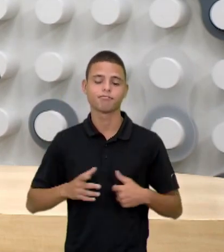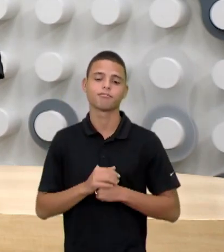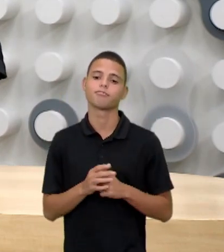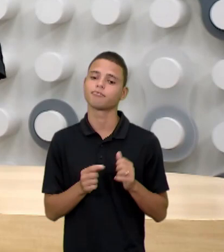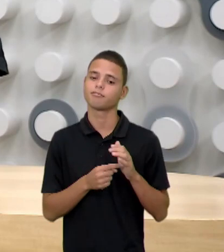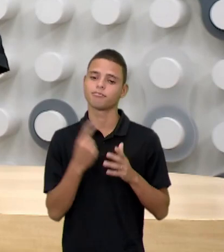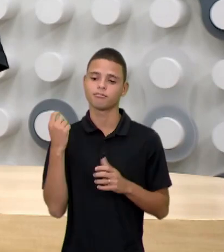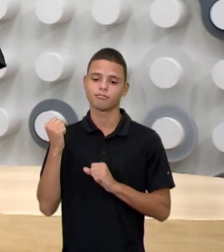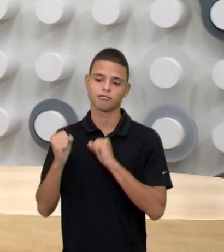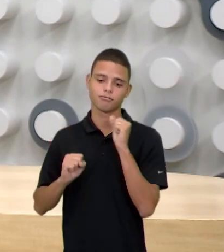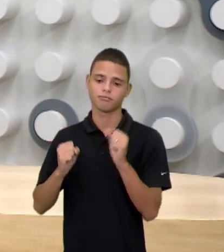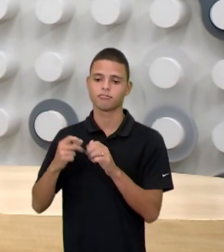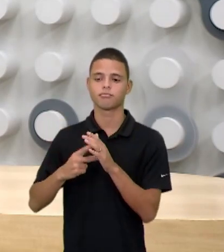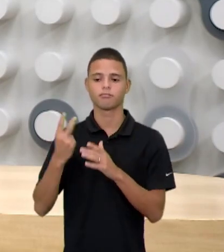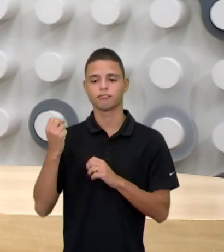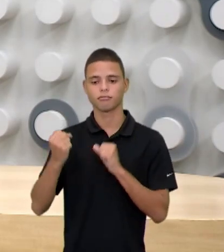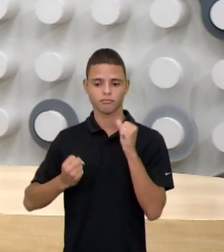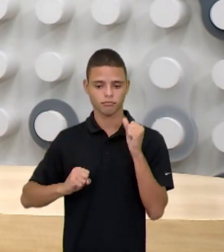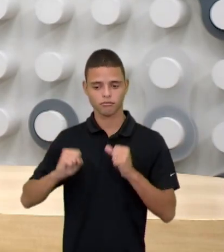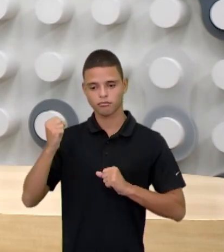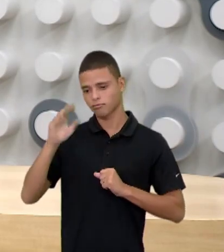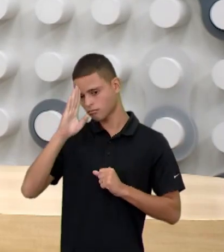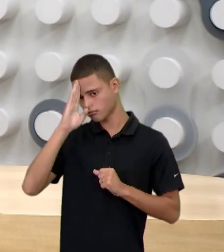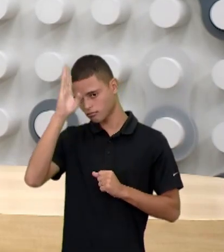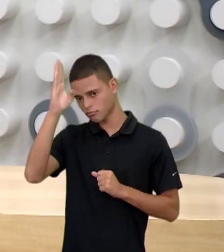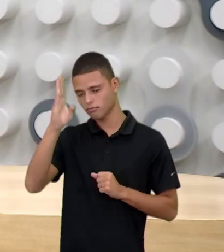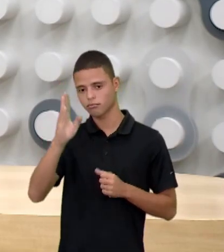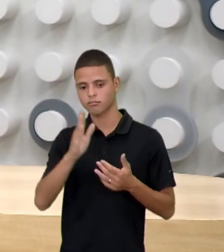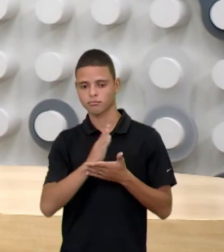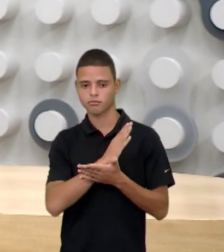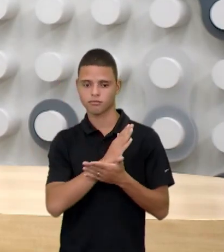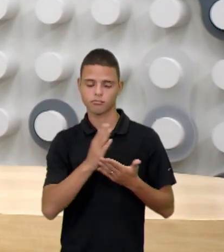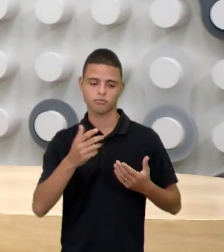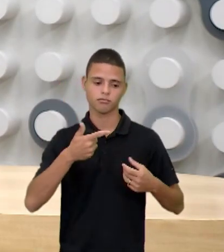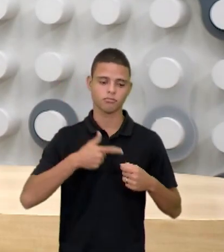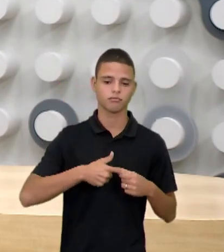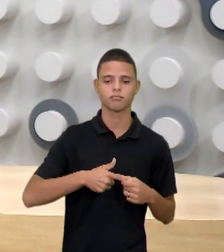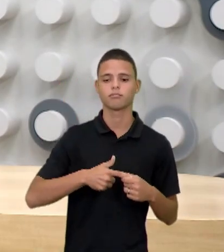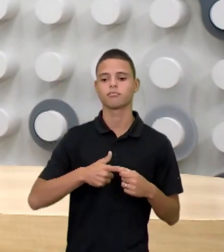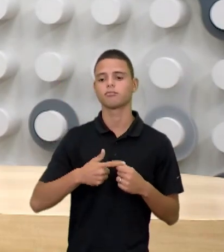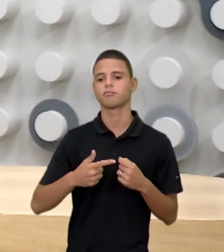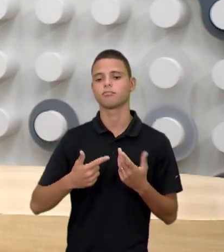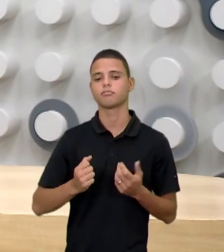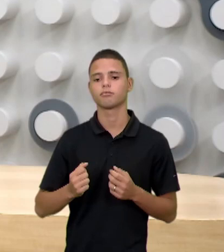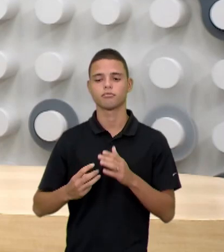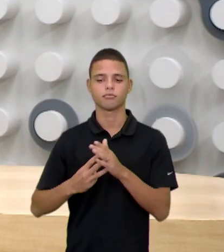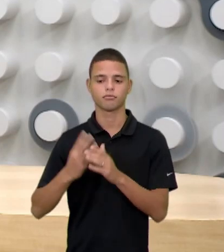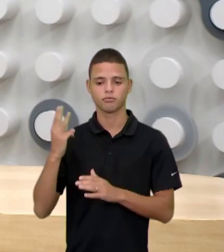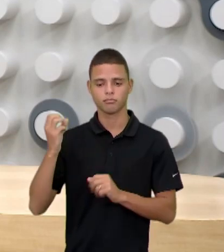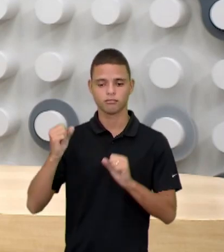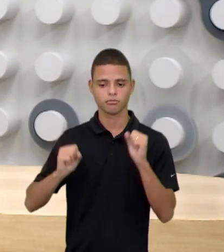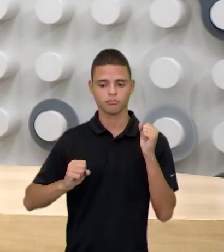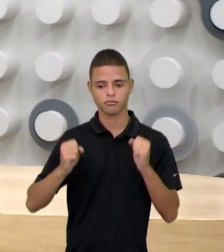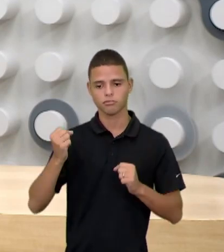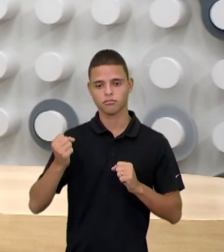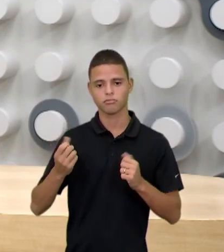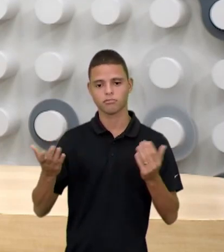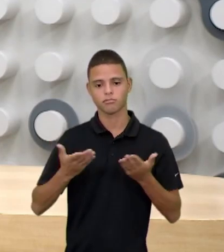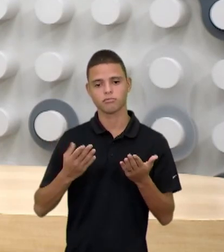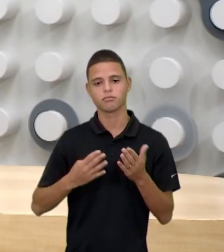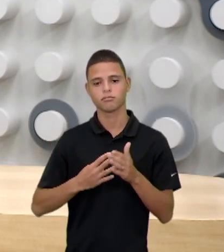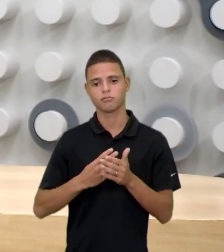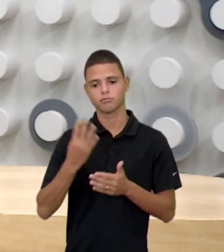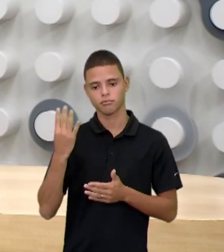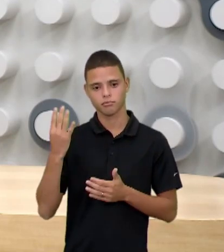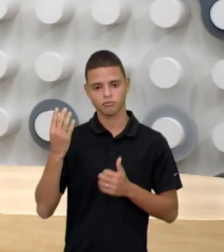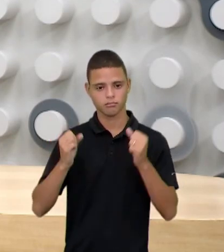primeira revolução, segunda revolução industrial principalmente, com o surgimento aí dos combustíveis fósseis, a terceira revolução, já estamos aí, né, muitos